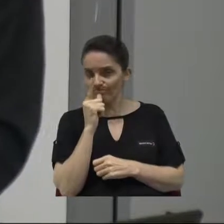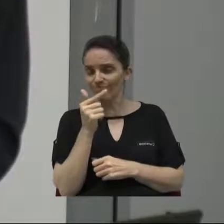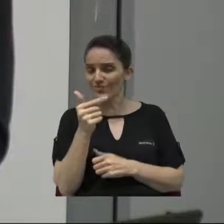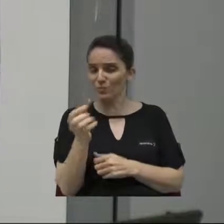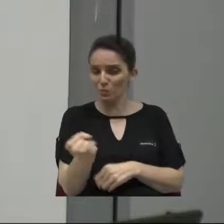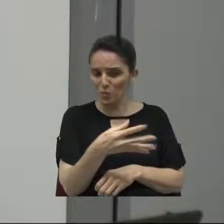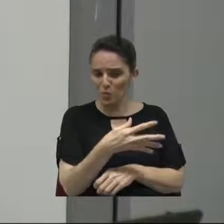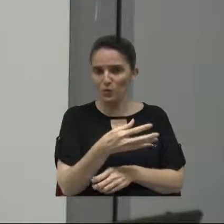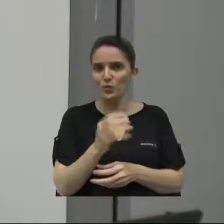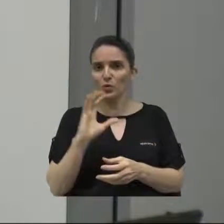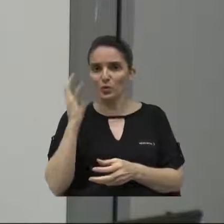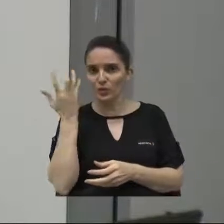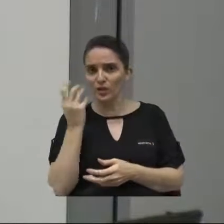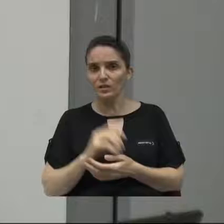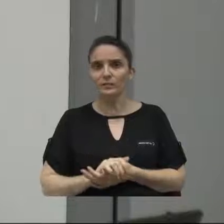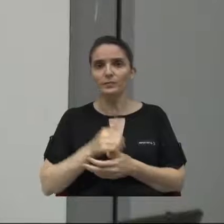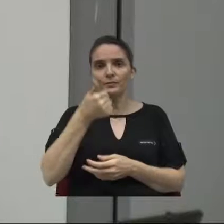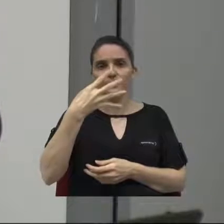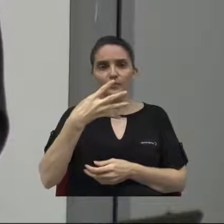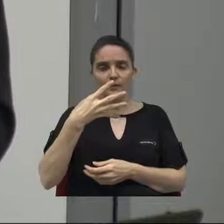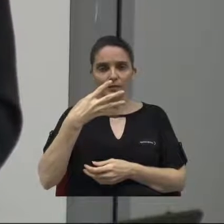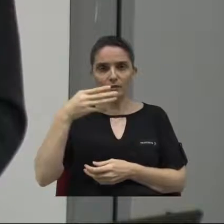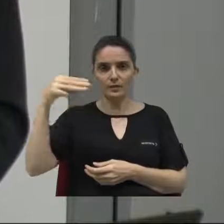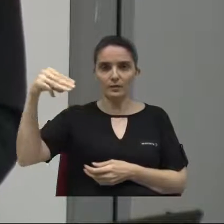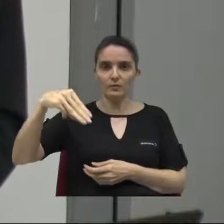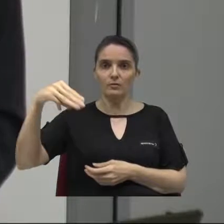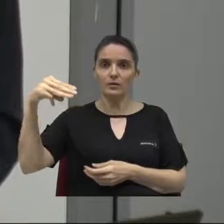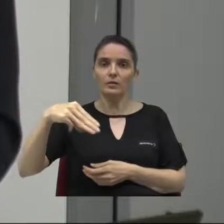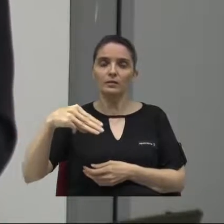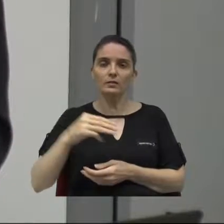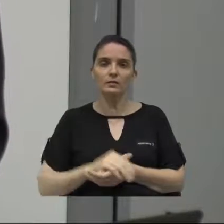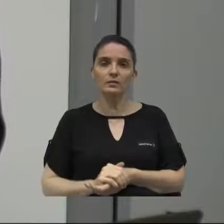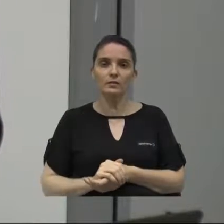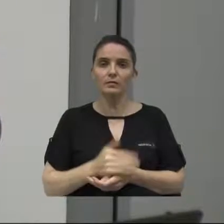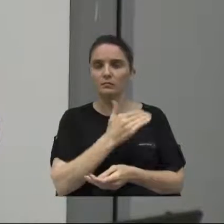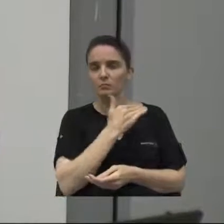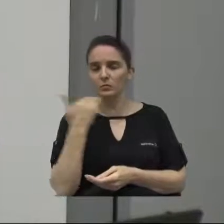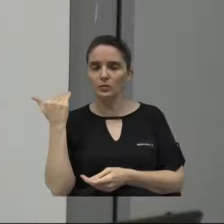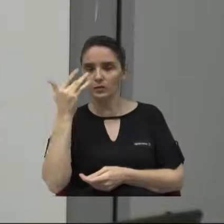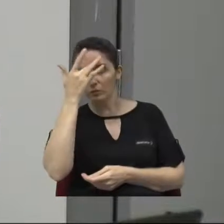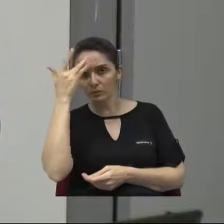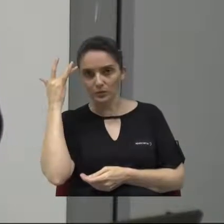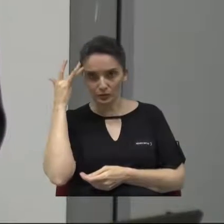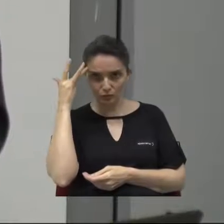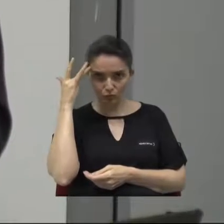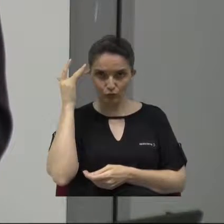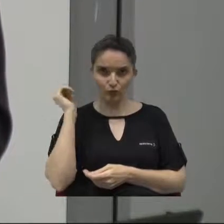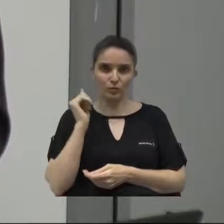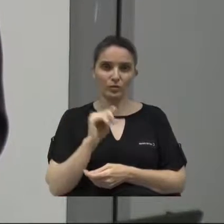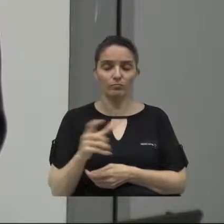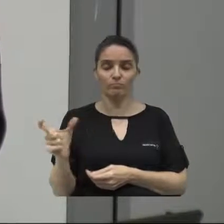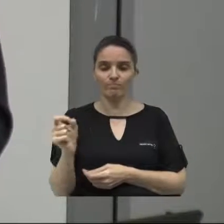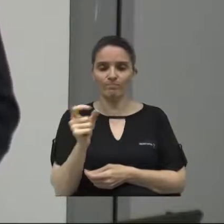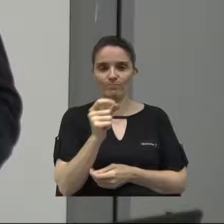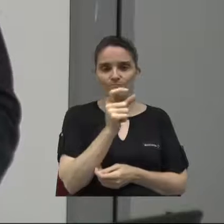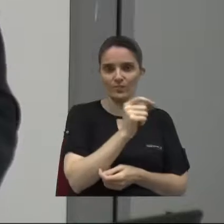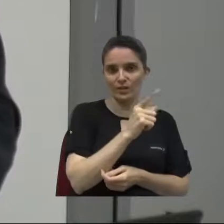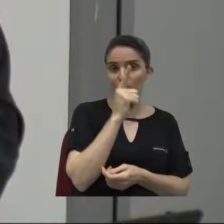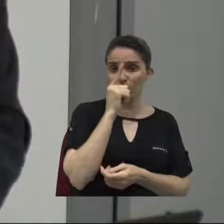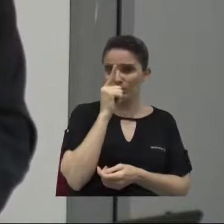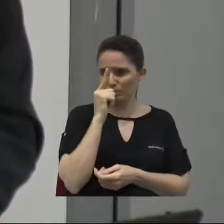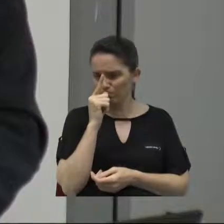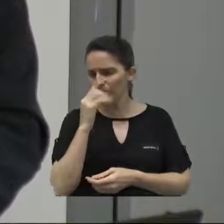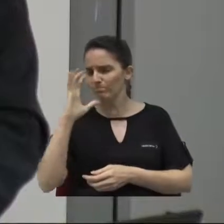cada 14 minutos, vereador Helder, morre-se um paciente por câncer de próstata.